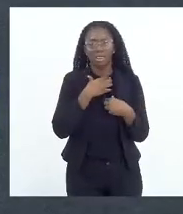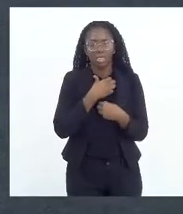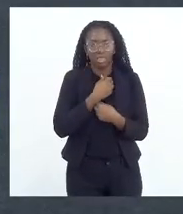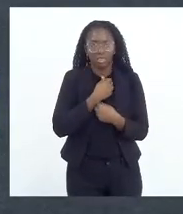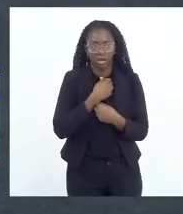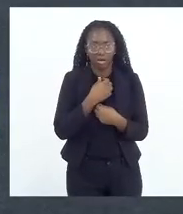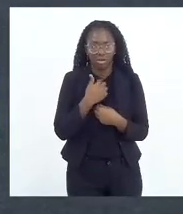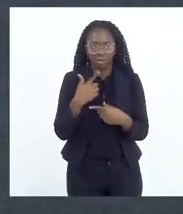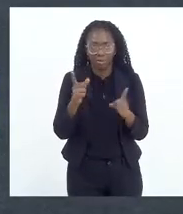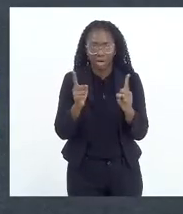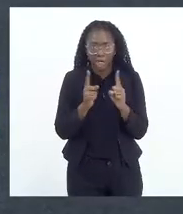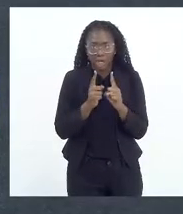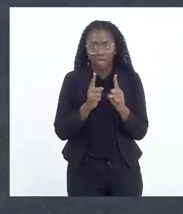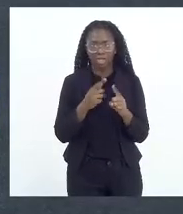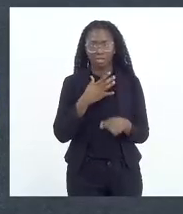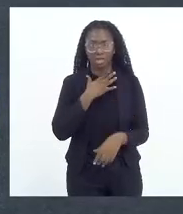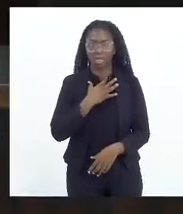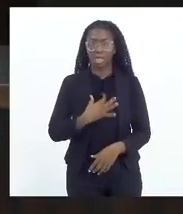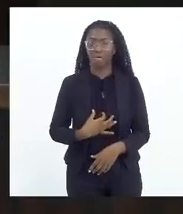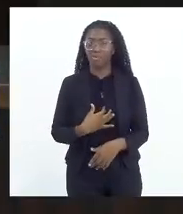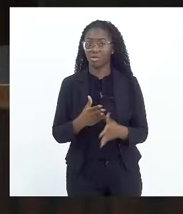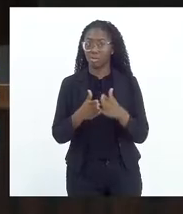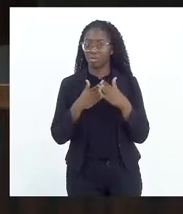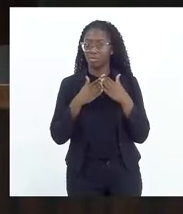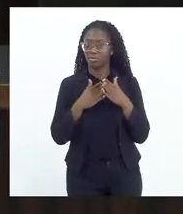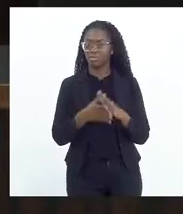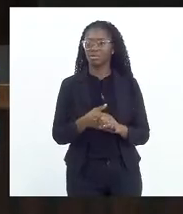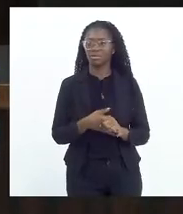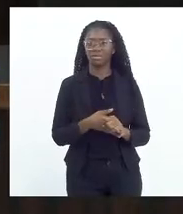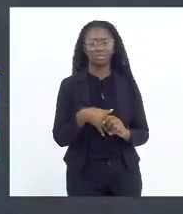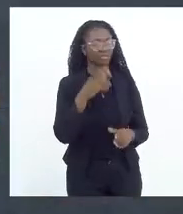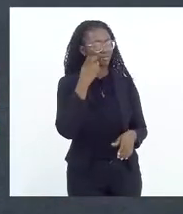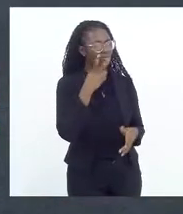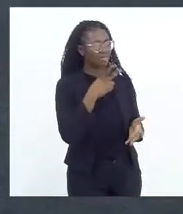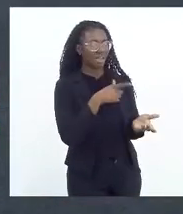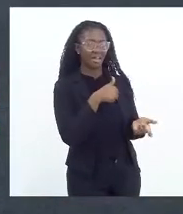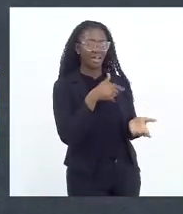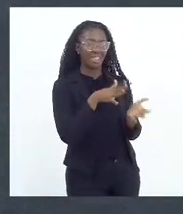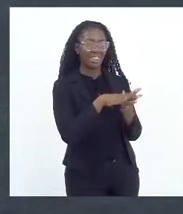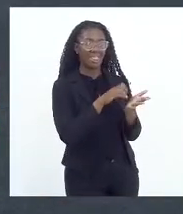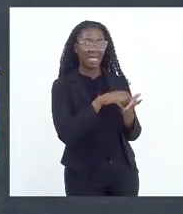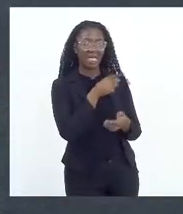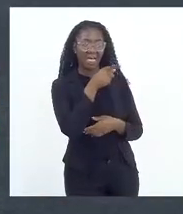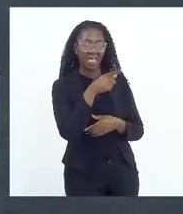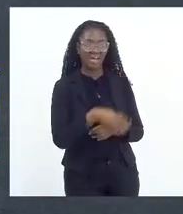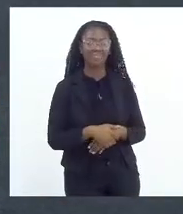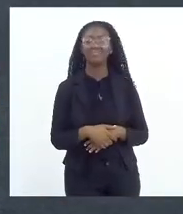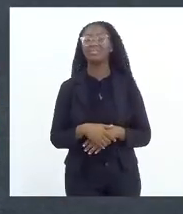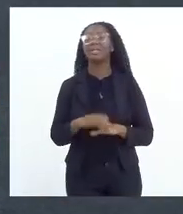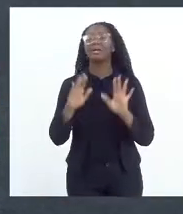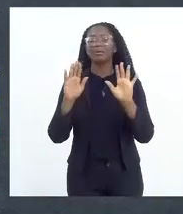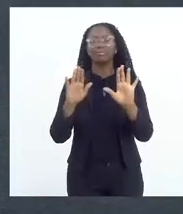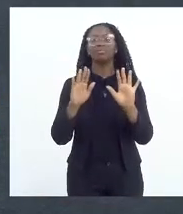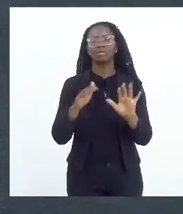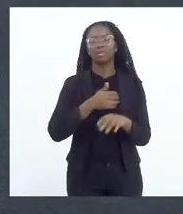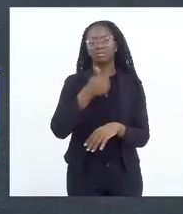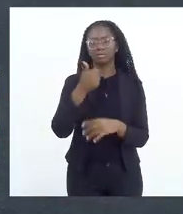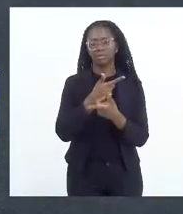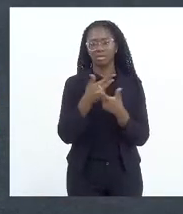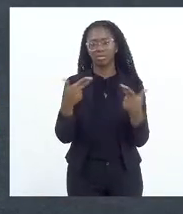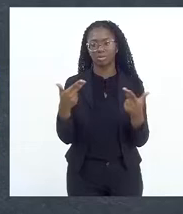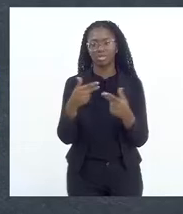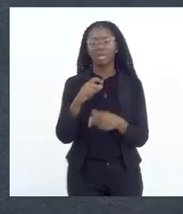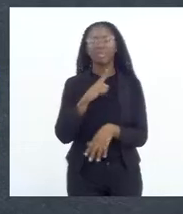tá? Então... Está anotado a falta da gravata. Presidente, a primeira questão, tem uma mensagem,